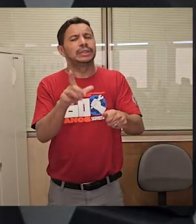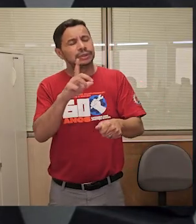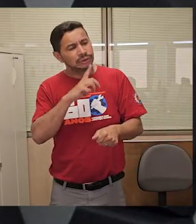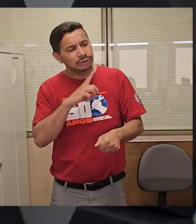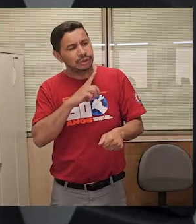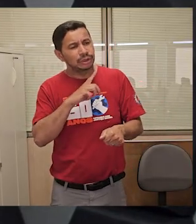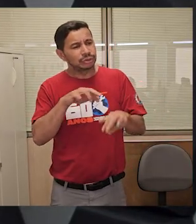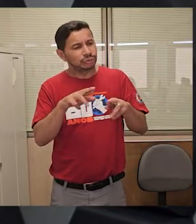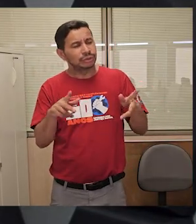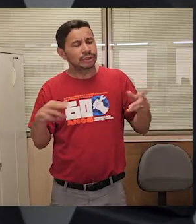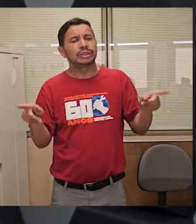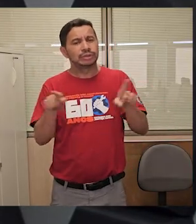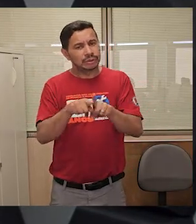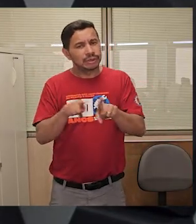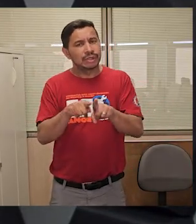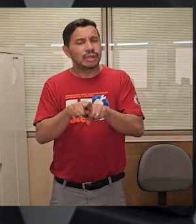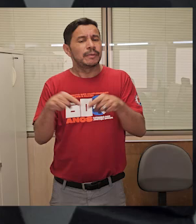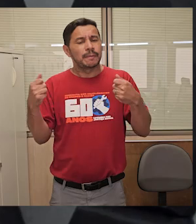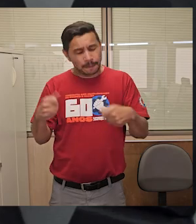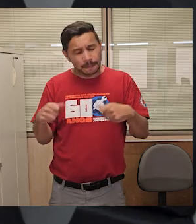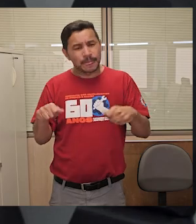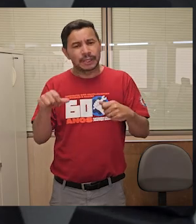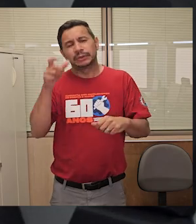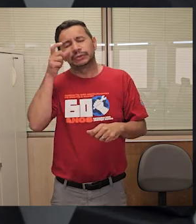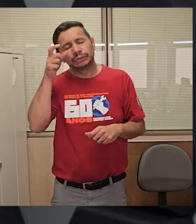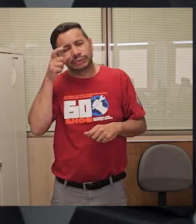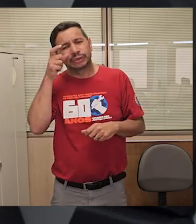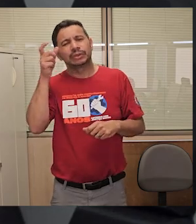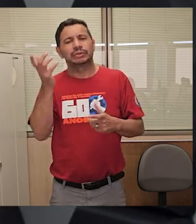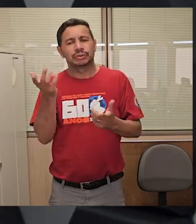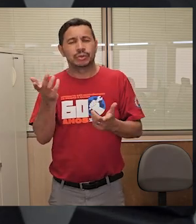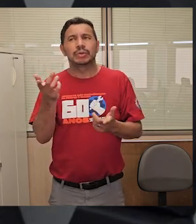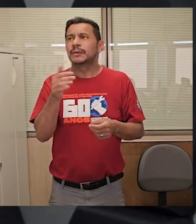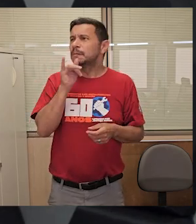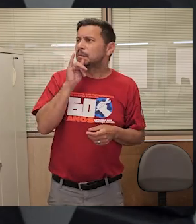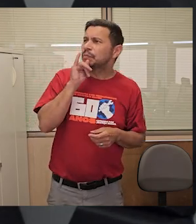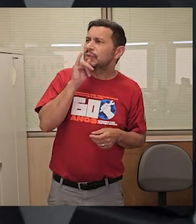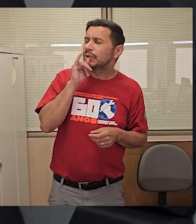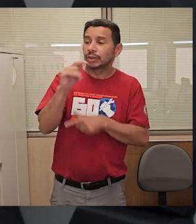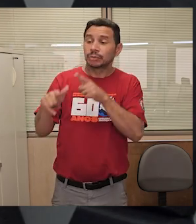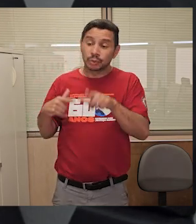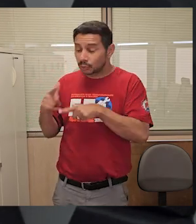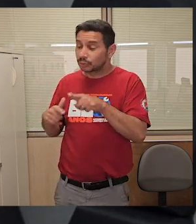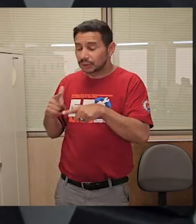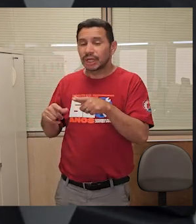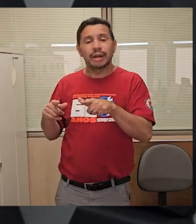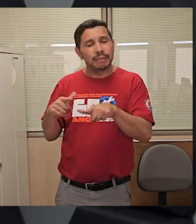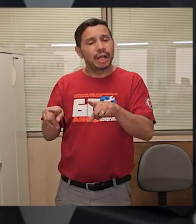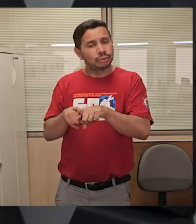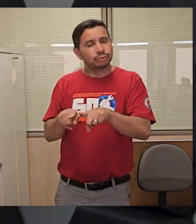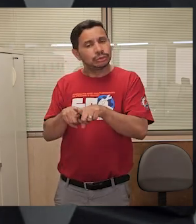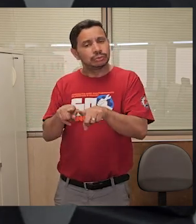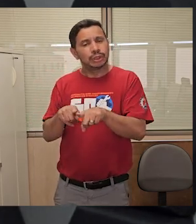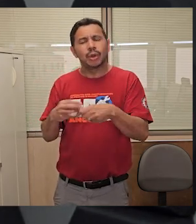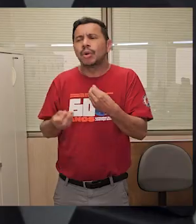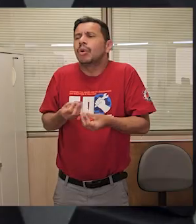questões dentro do enfrentamento climático que também precisam ser tratadas, como, por exemplo, a questão do trabalho. Né? Então, como é que a